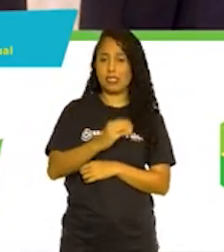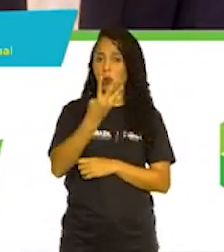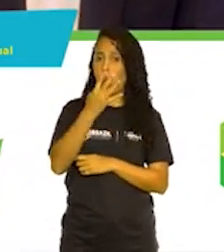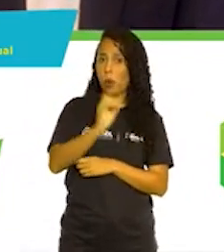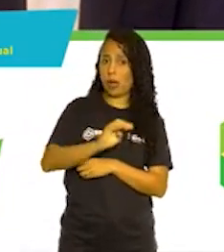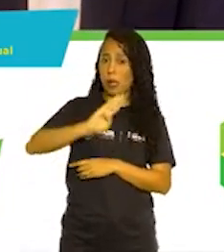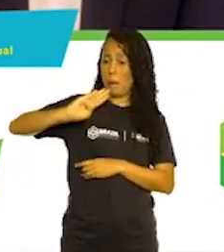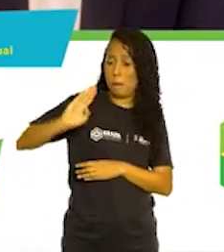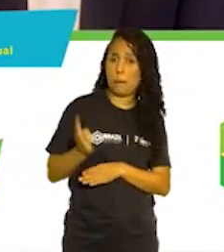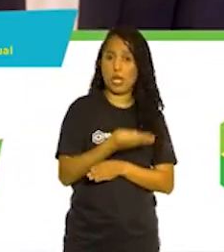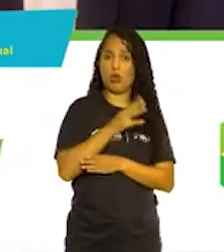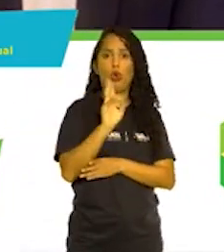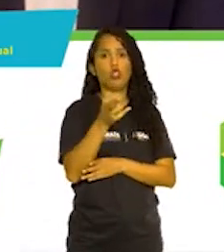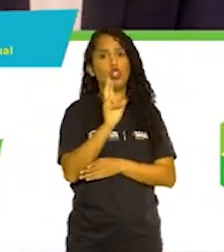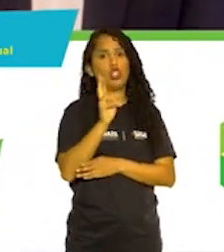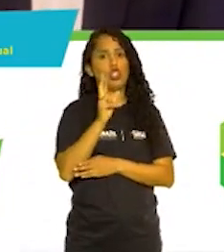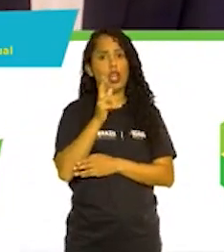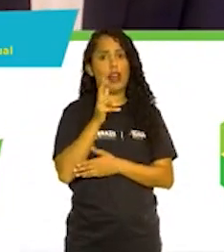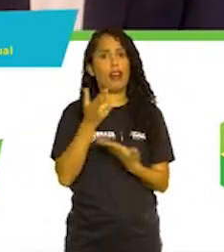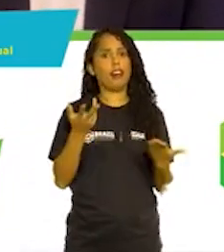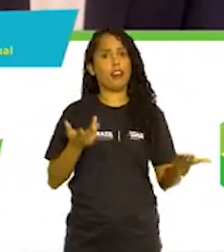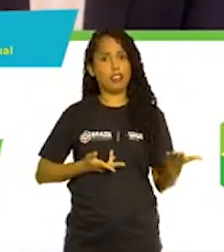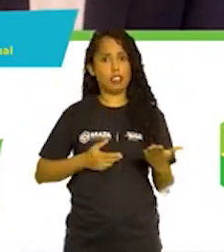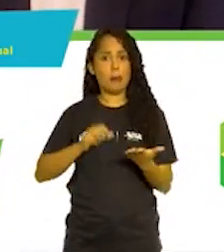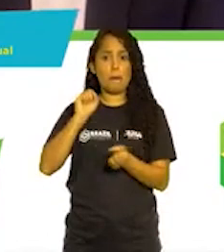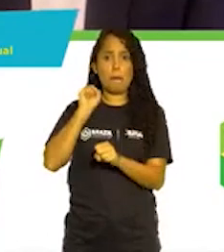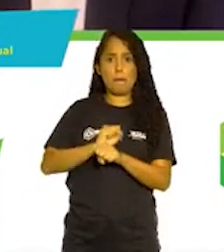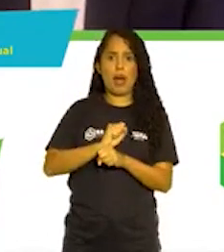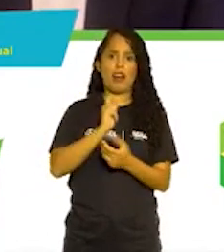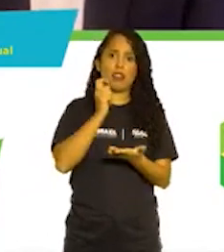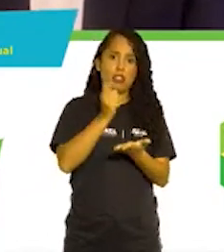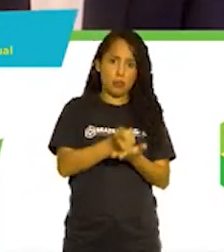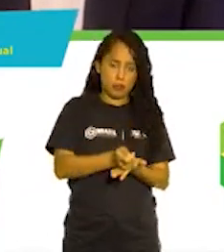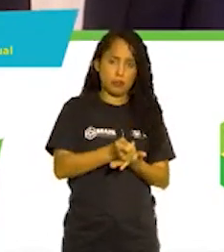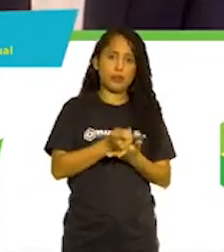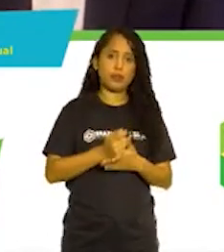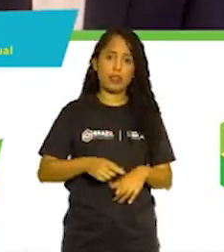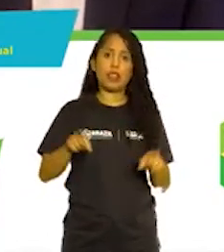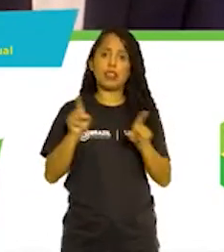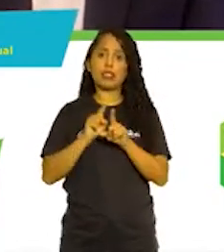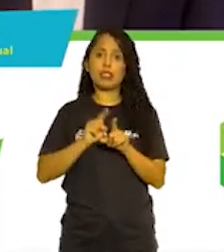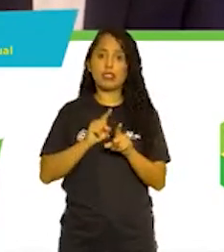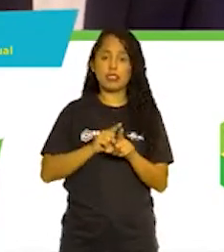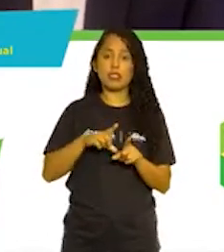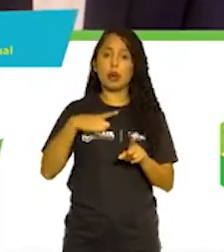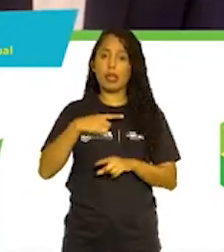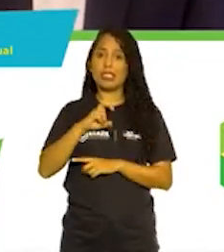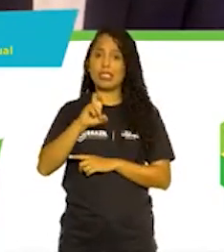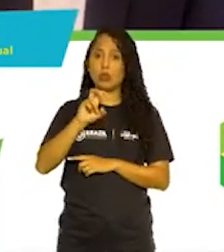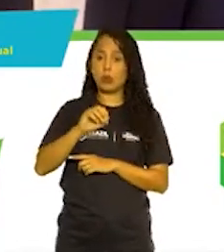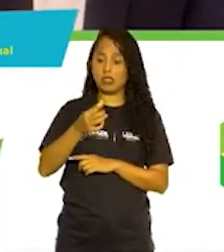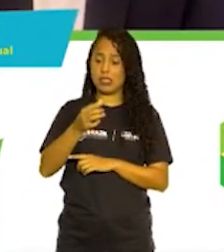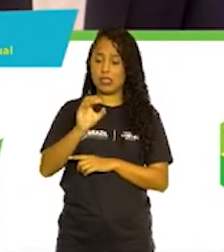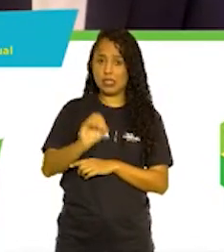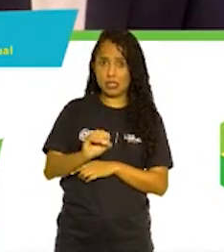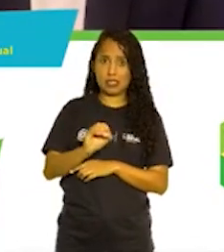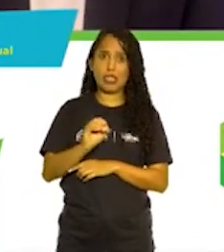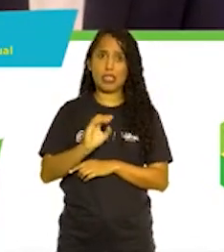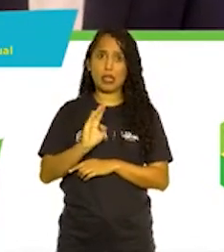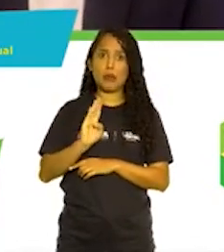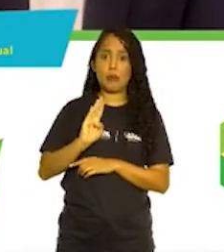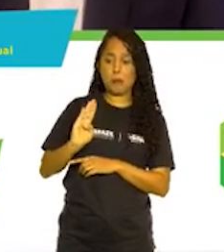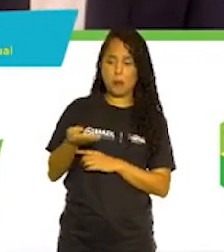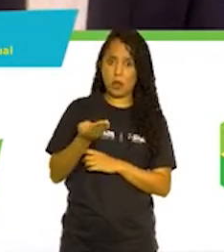e a despesa discricionária, que não é obrigatório, iria para casa de 50, 60 bi. É muito pouco para o governo funcionar. E